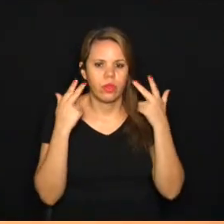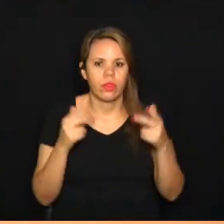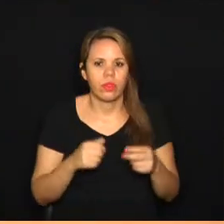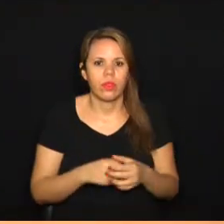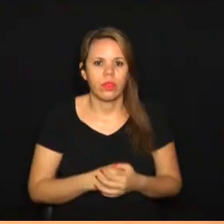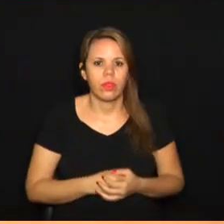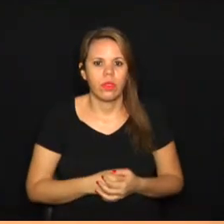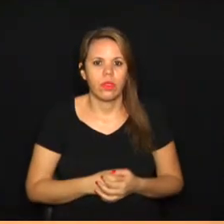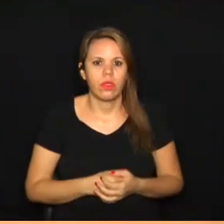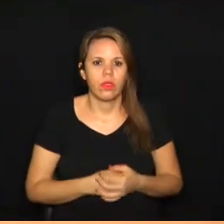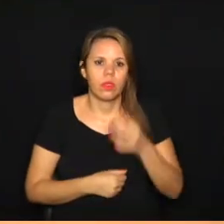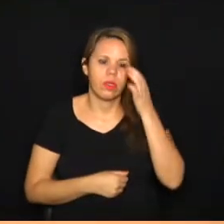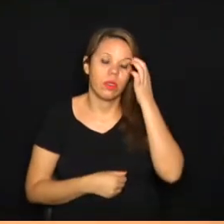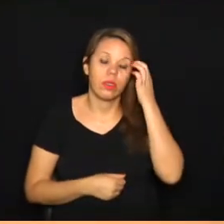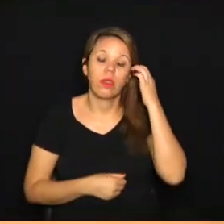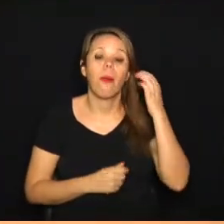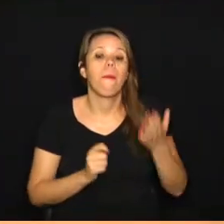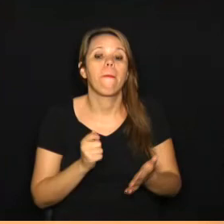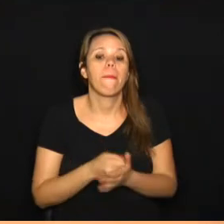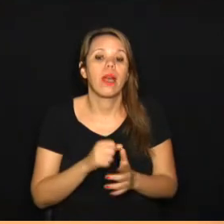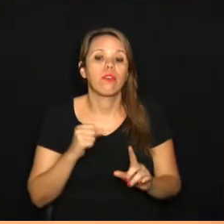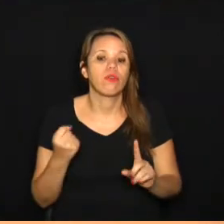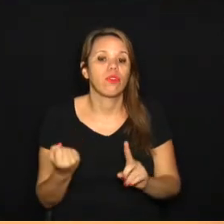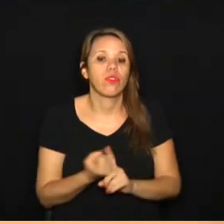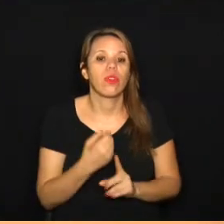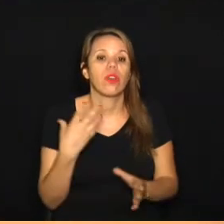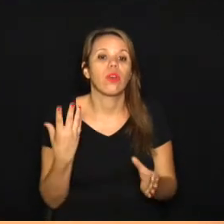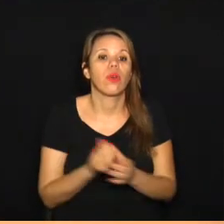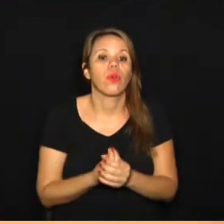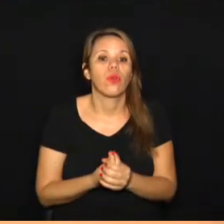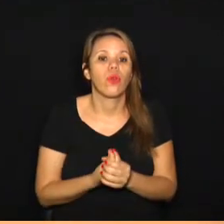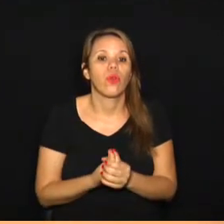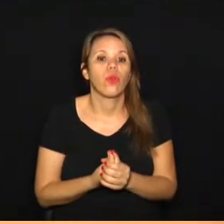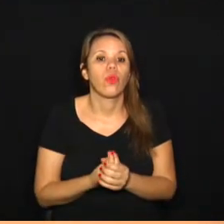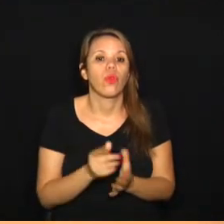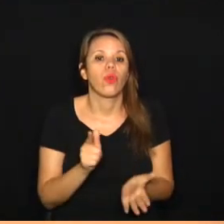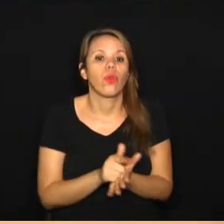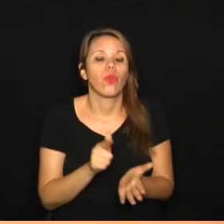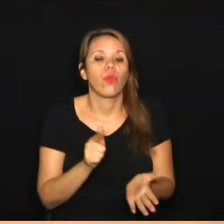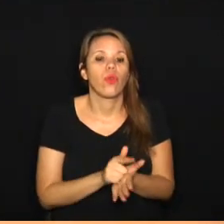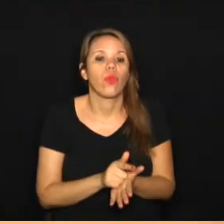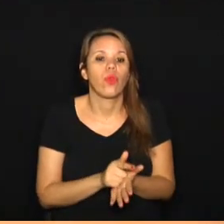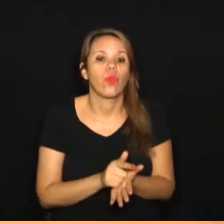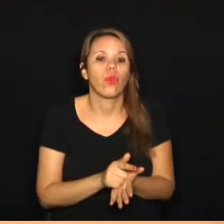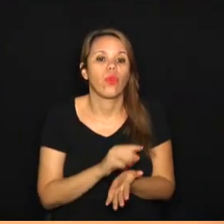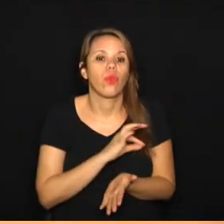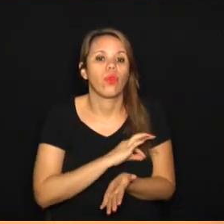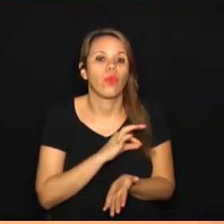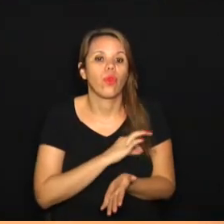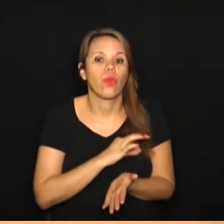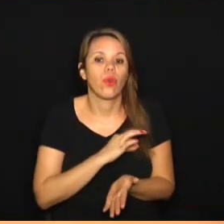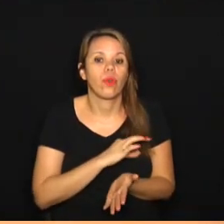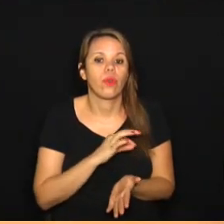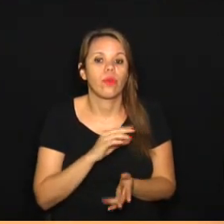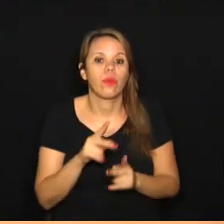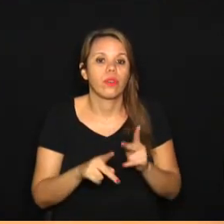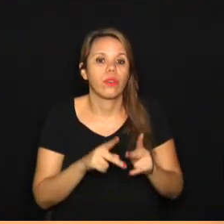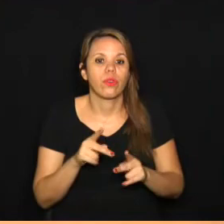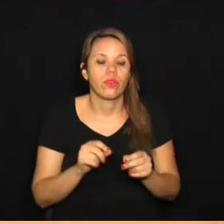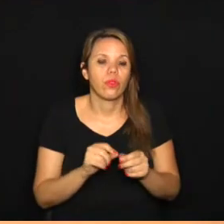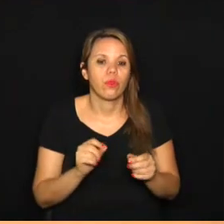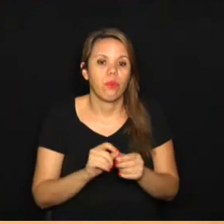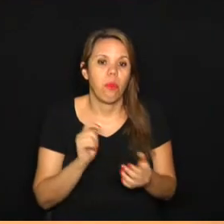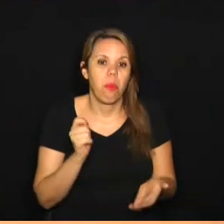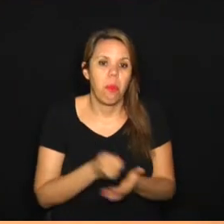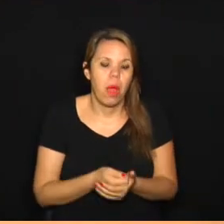pessoal e encargos sociais, aí inclui a folha do pessoal ativo? Ativo e inativo. E